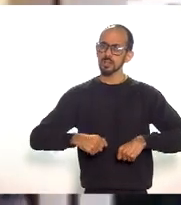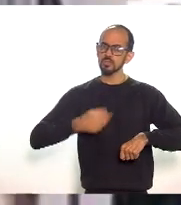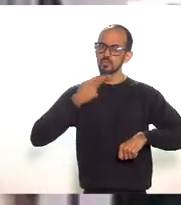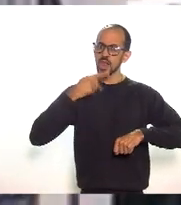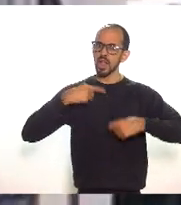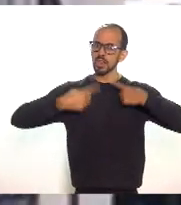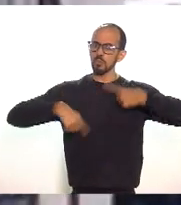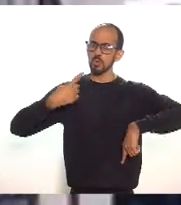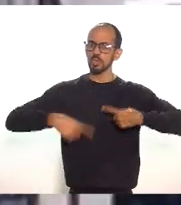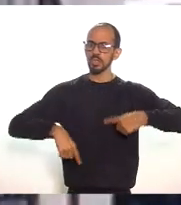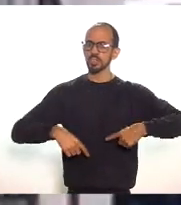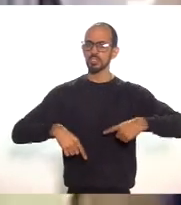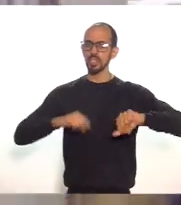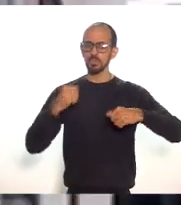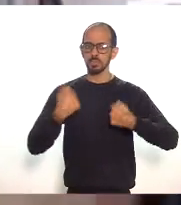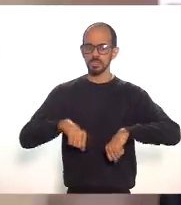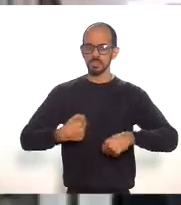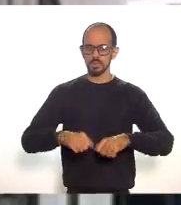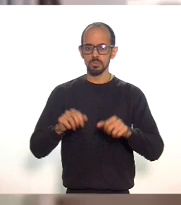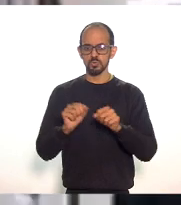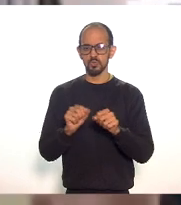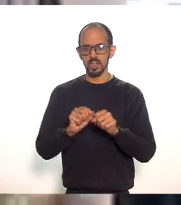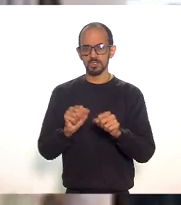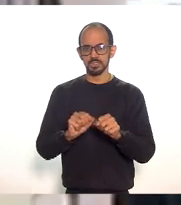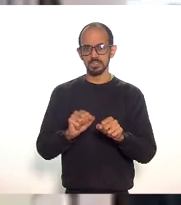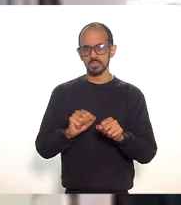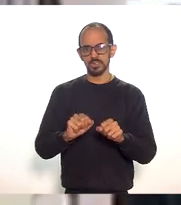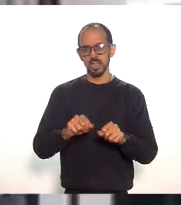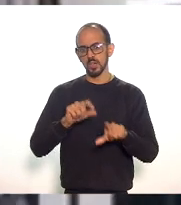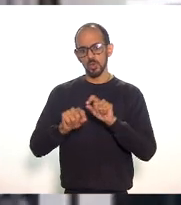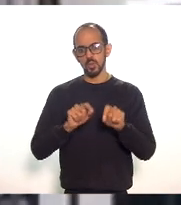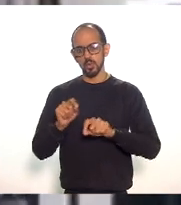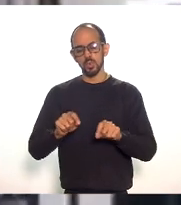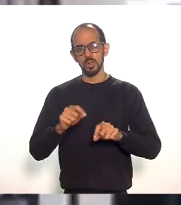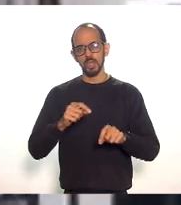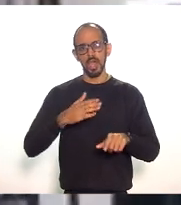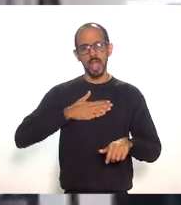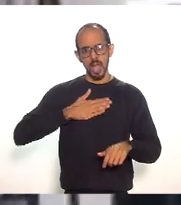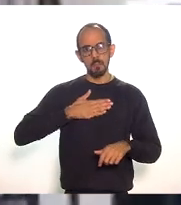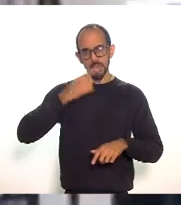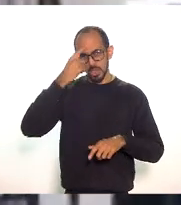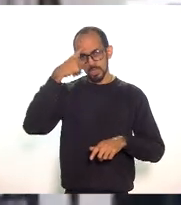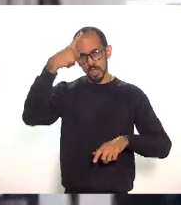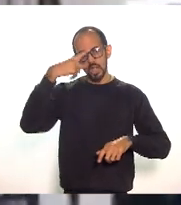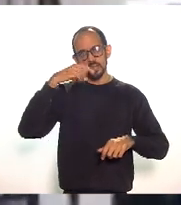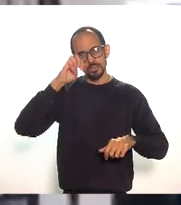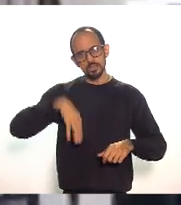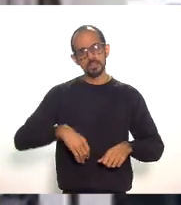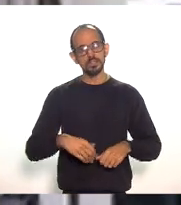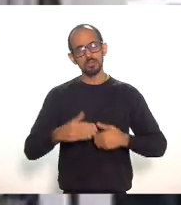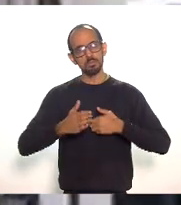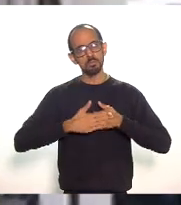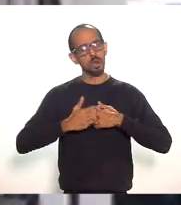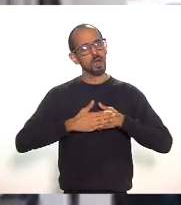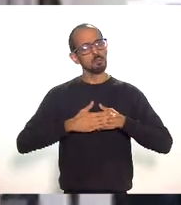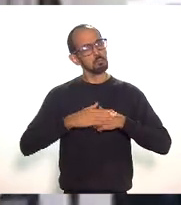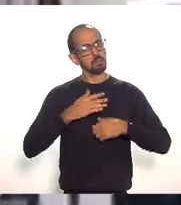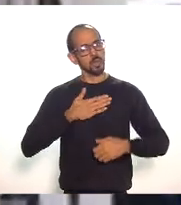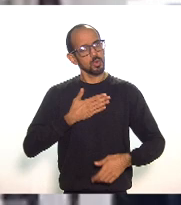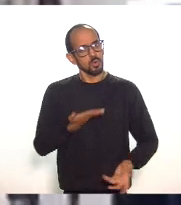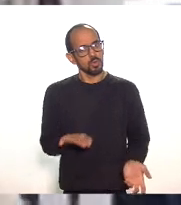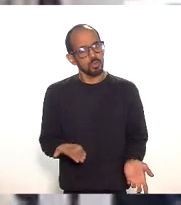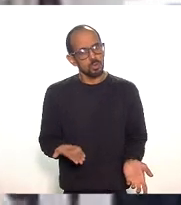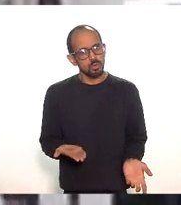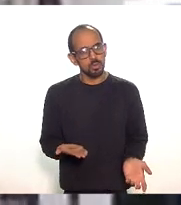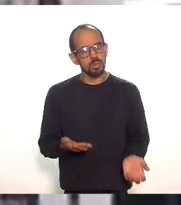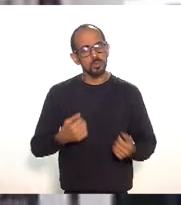nós temos que fazer prevalecer aquilo que é a minha ideologia. Isso eu tenho que fazer. Agora, eu tenho que fazer isso